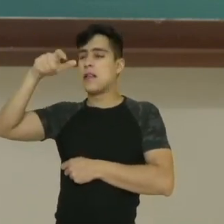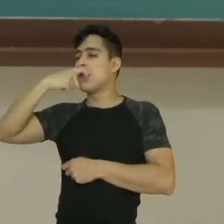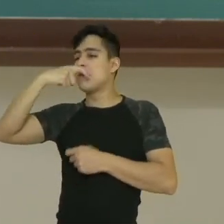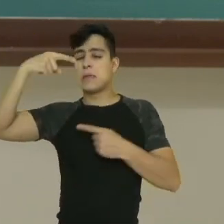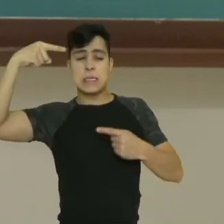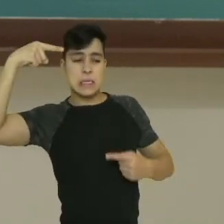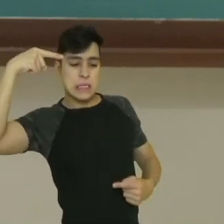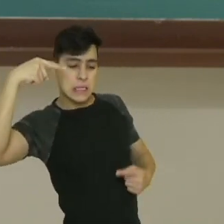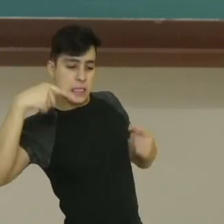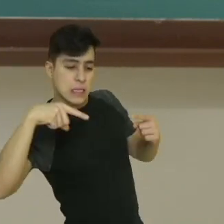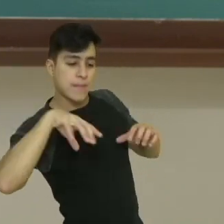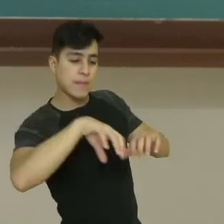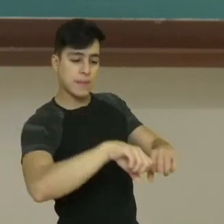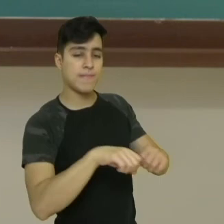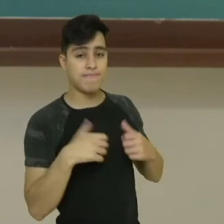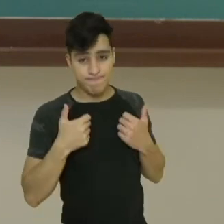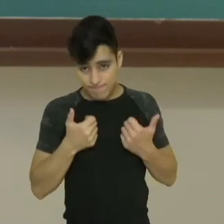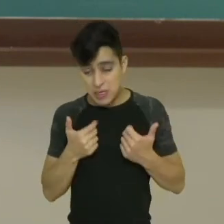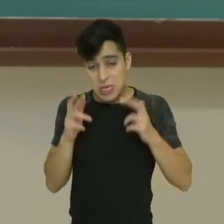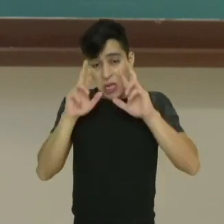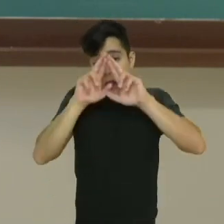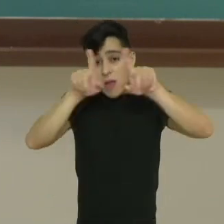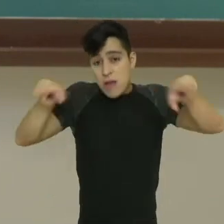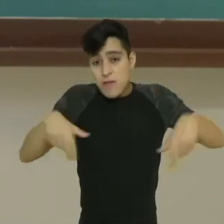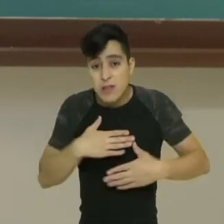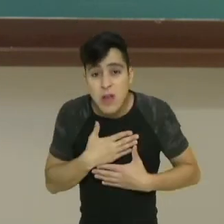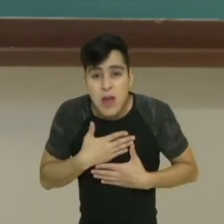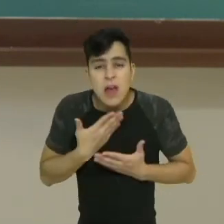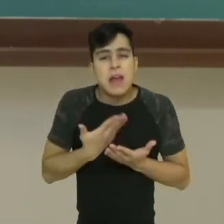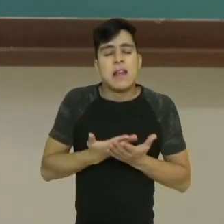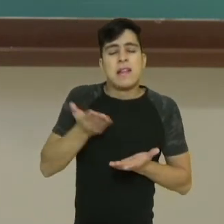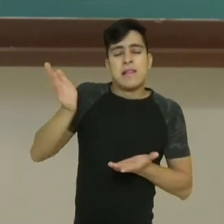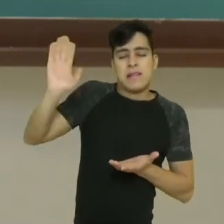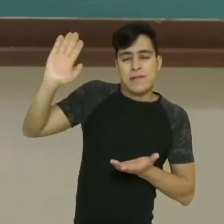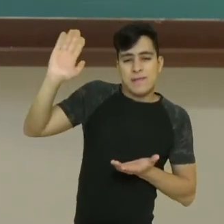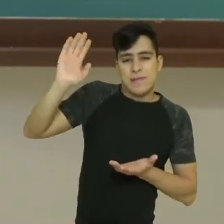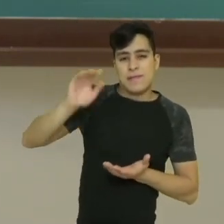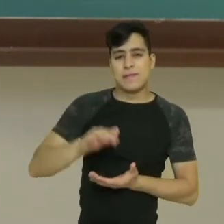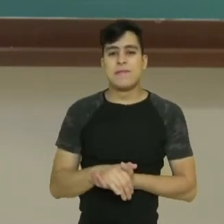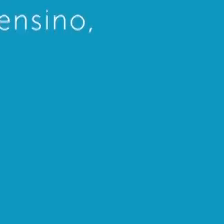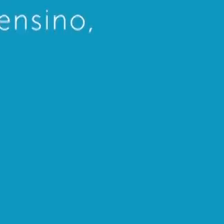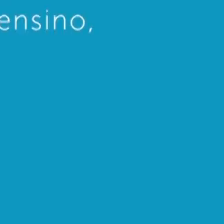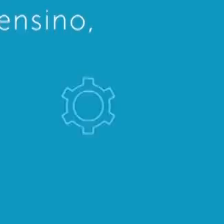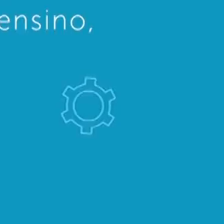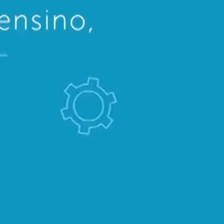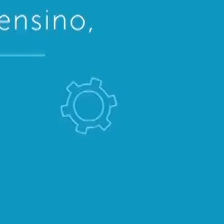Grã-Bretanha, ok? Espero que vocês tenham gostado da aula. Então, até o nosso próximo encontro.